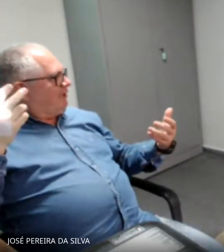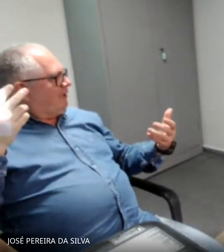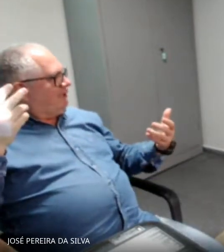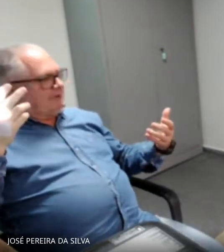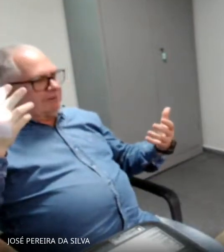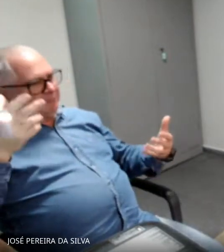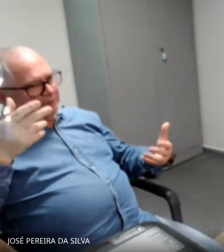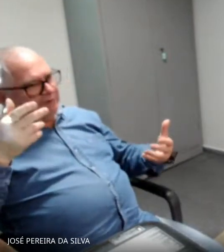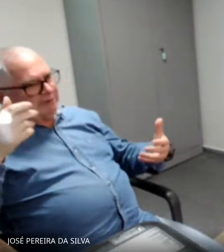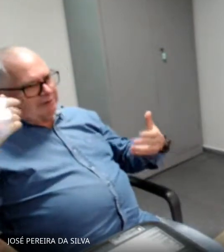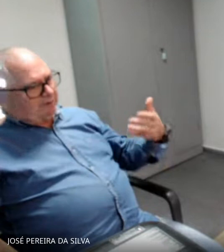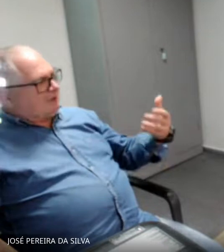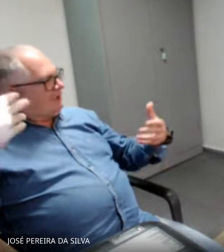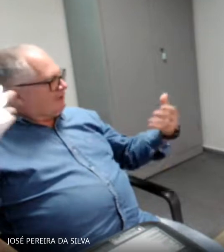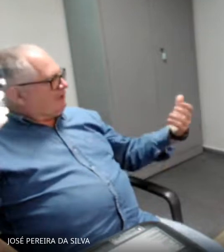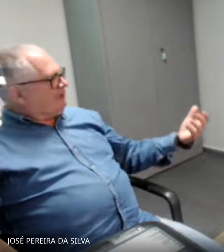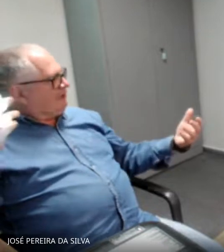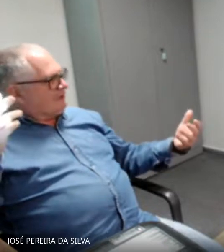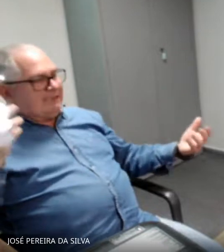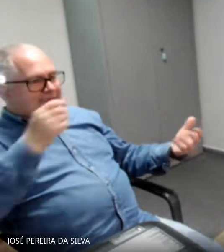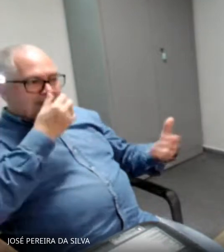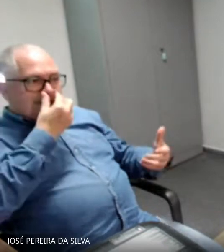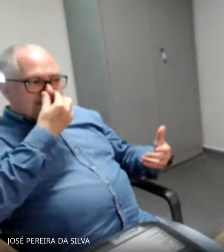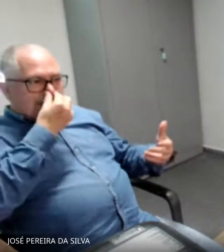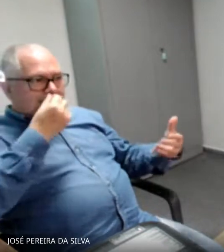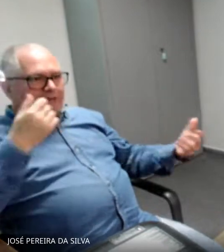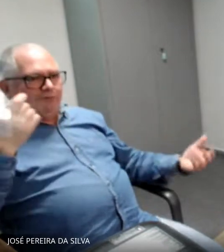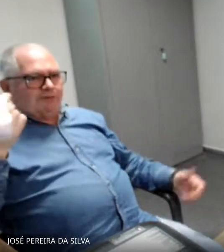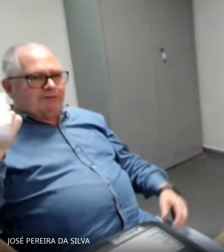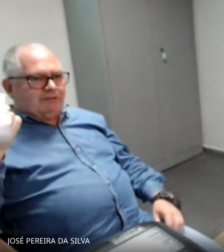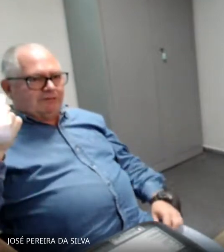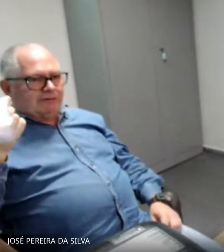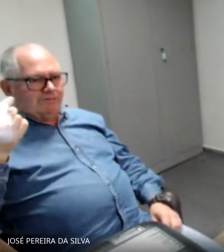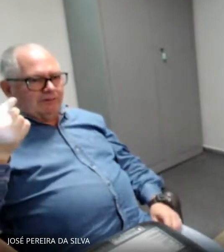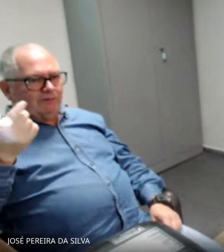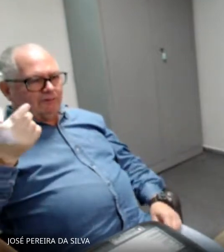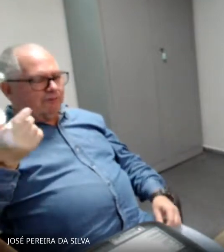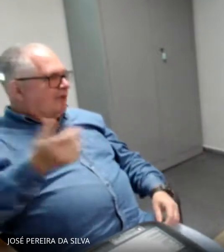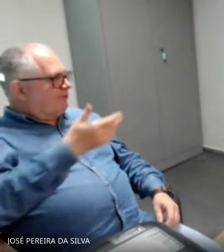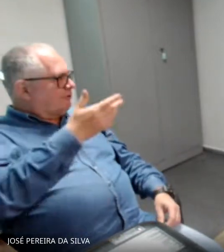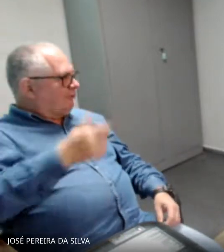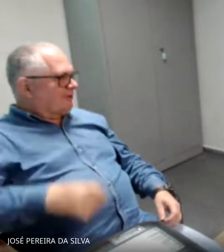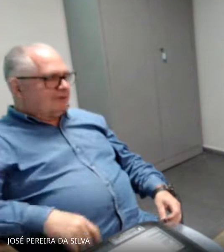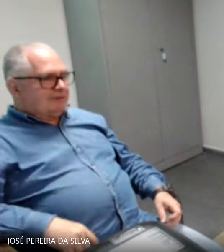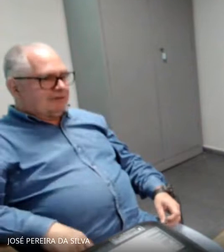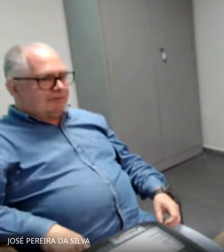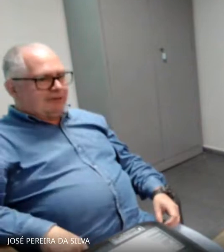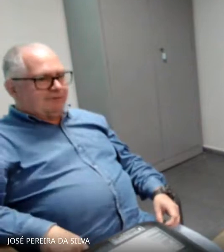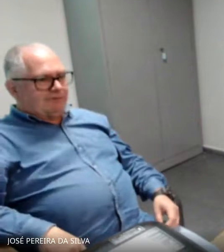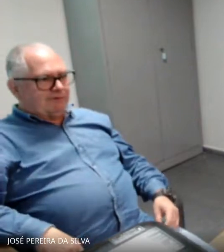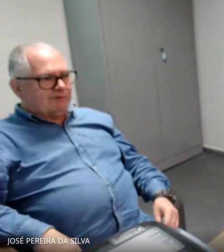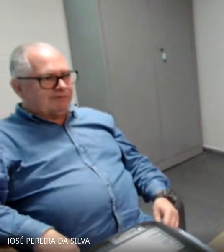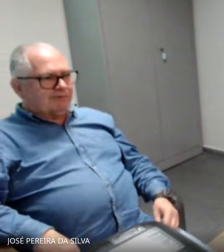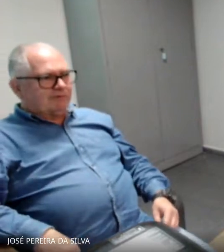do magnetismo que percebeu isso, é uma coisa que está na ciência, também está comprovando isso. O Everton estudou bastante isso na